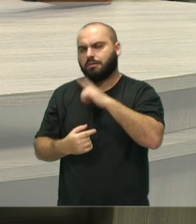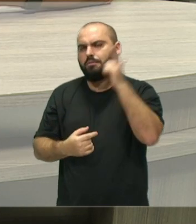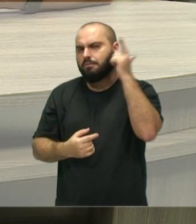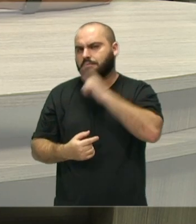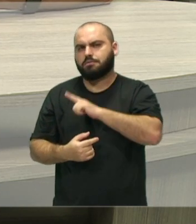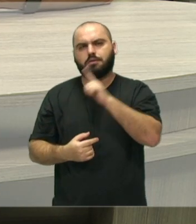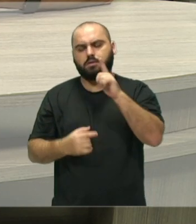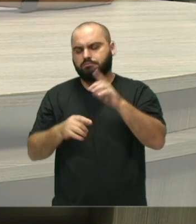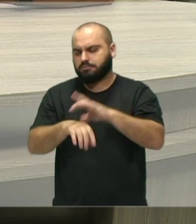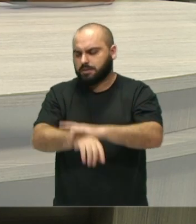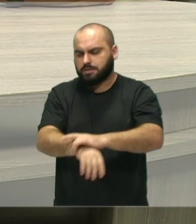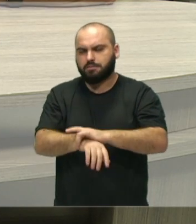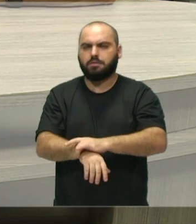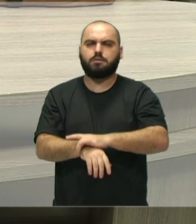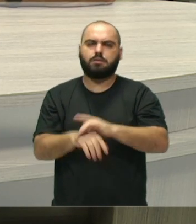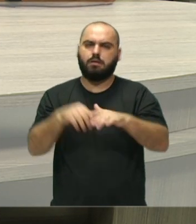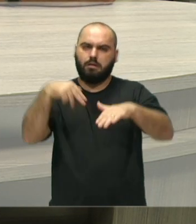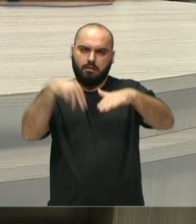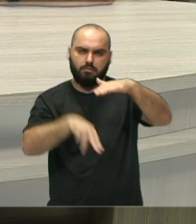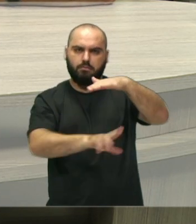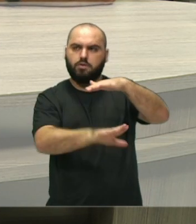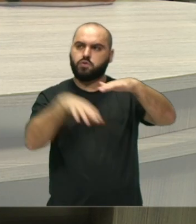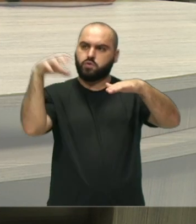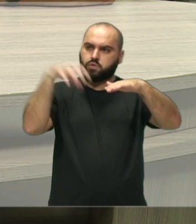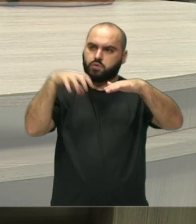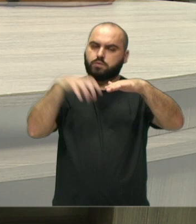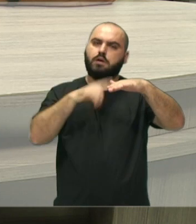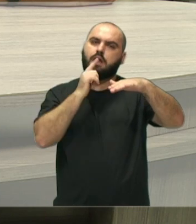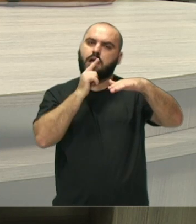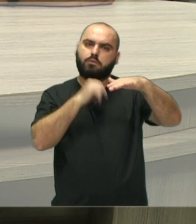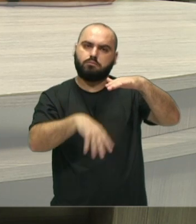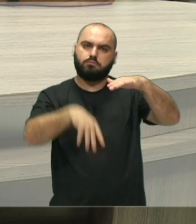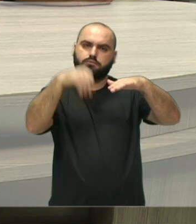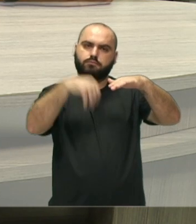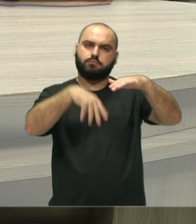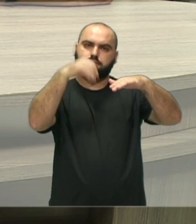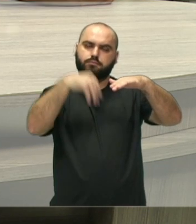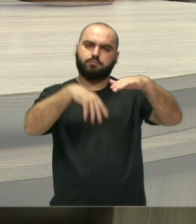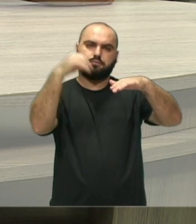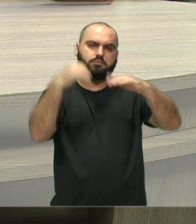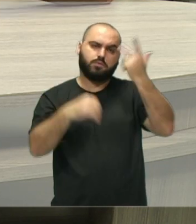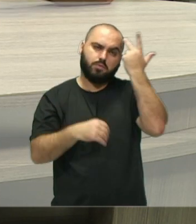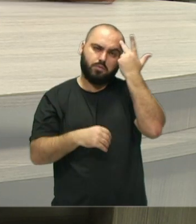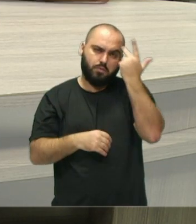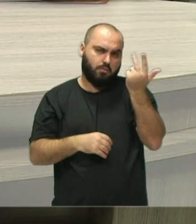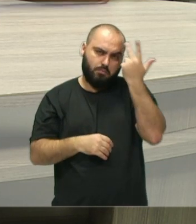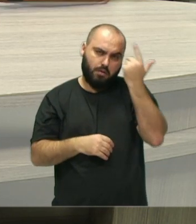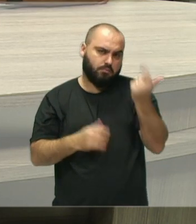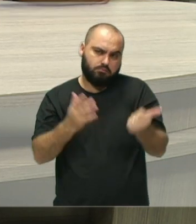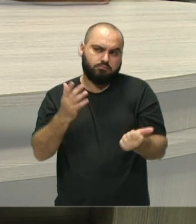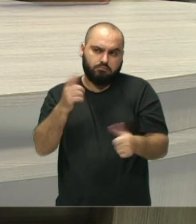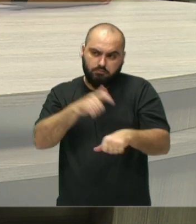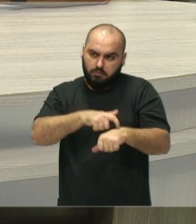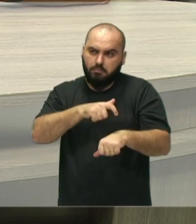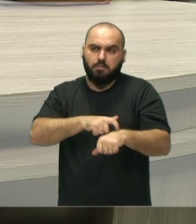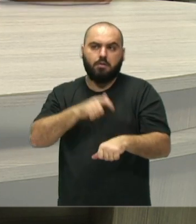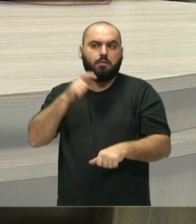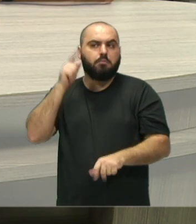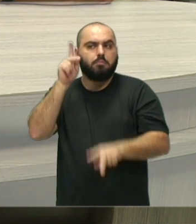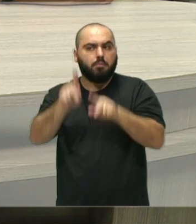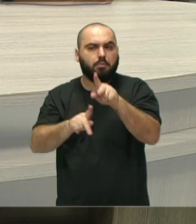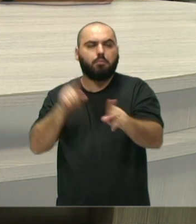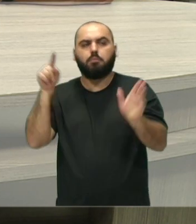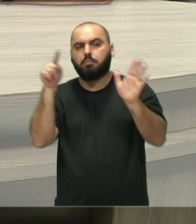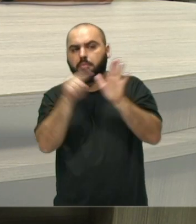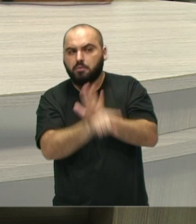essa segurança dentro desses equipamentos, né? É natural que, em um primeiro momento, a população tenha algum